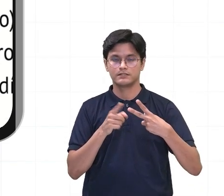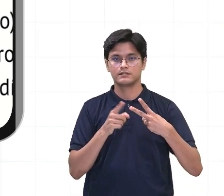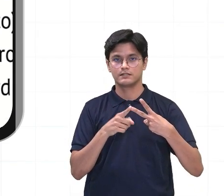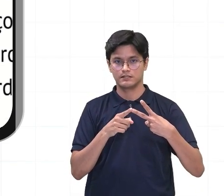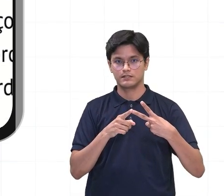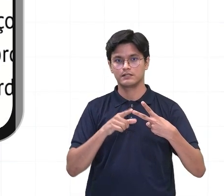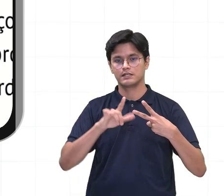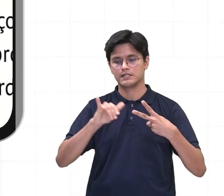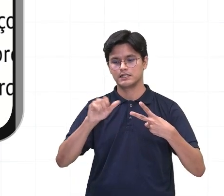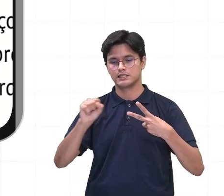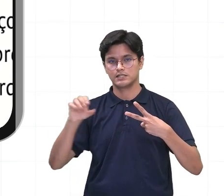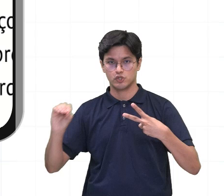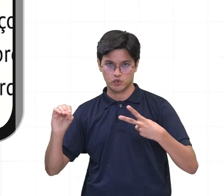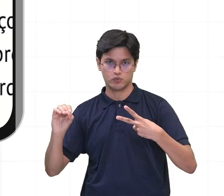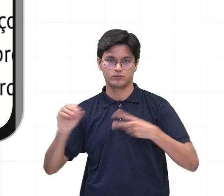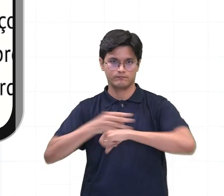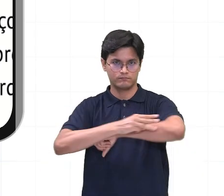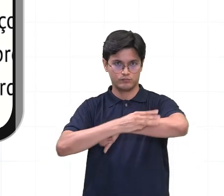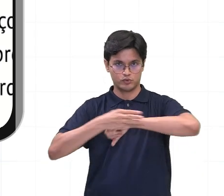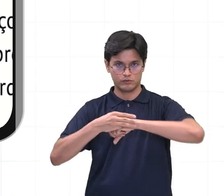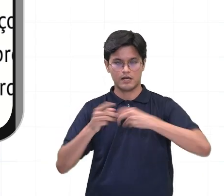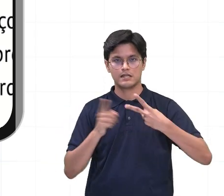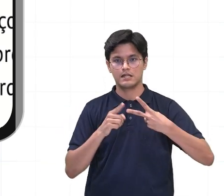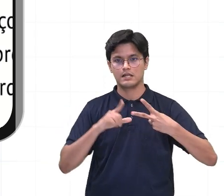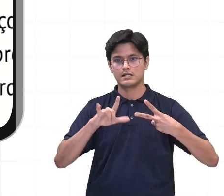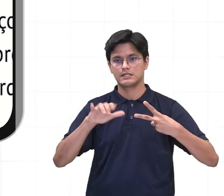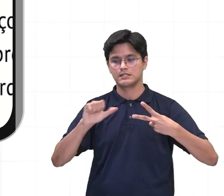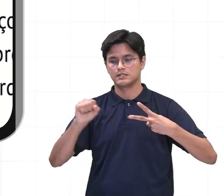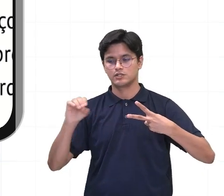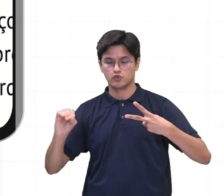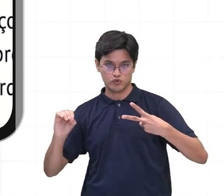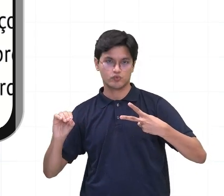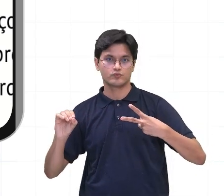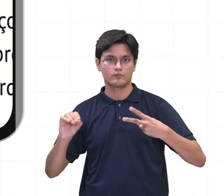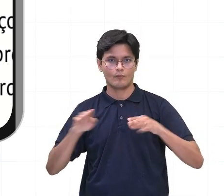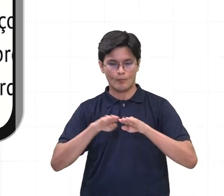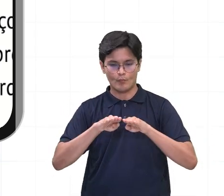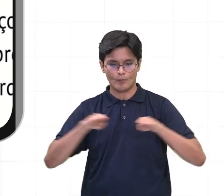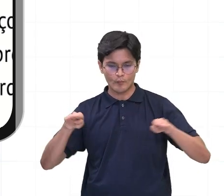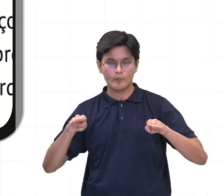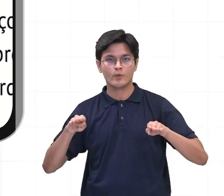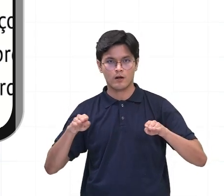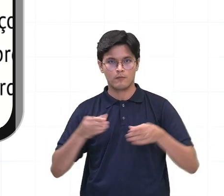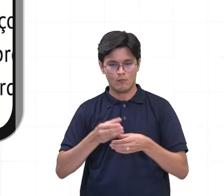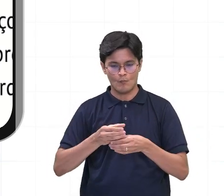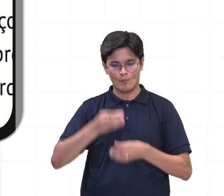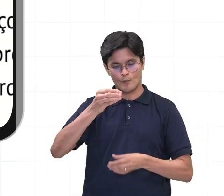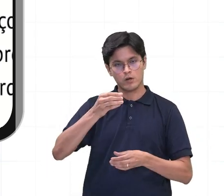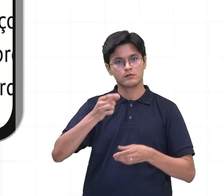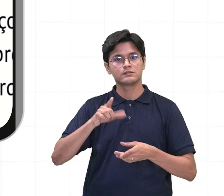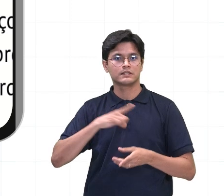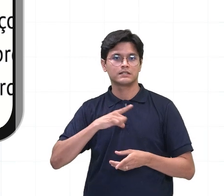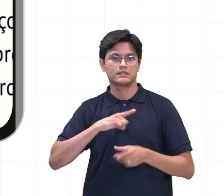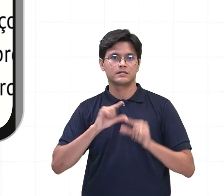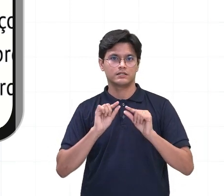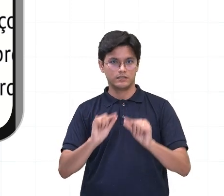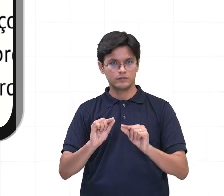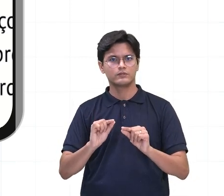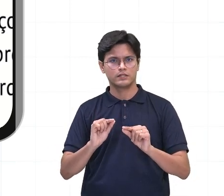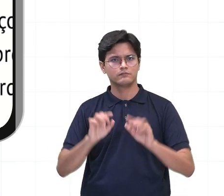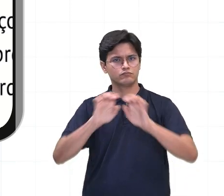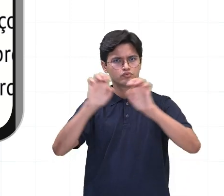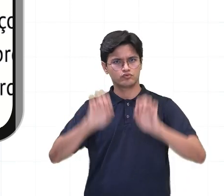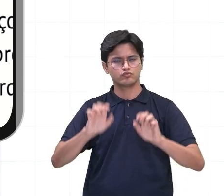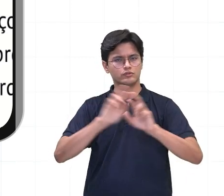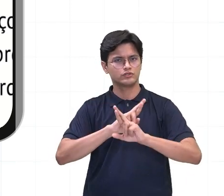tecido muscular liso, né? Não estriado. Então a gente consegue observar que ele tem uma formação diferente.